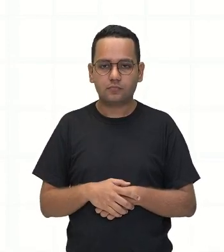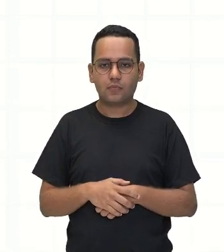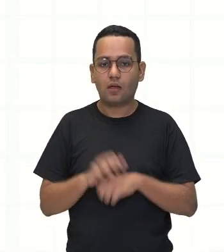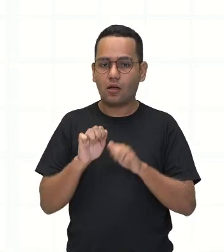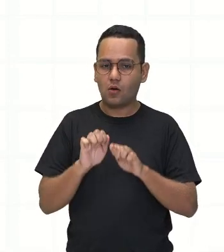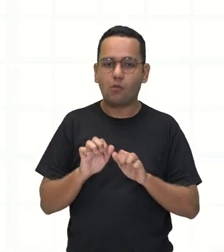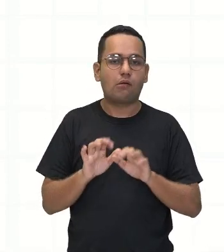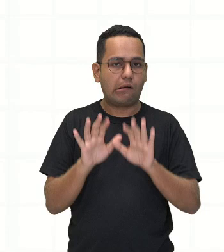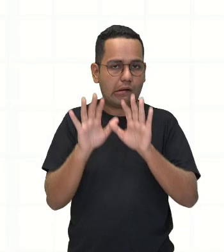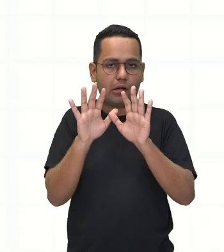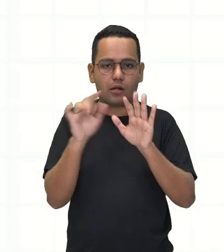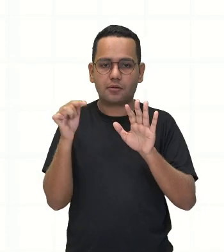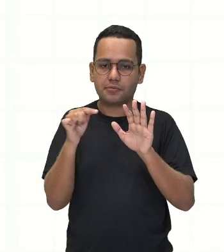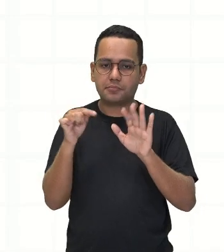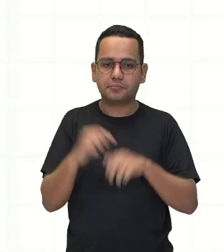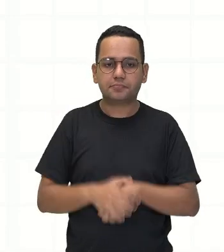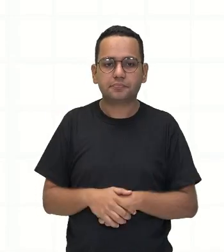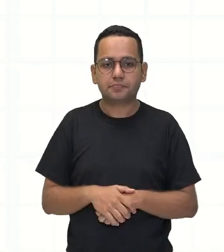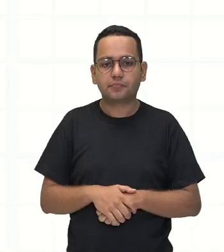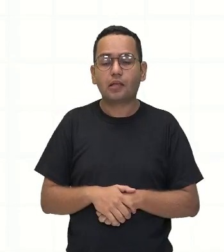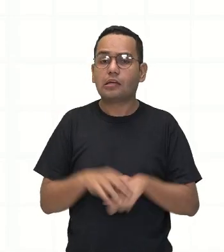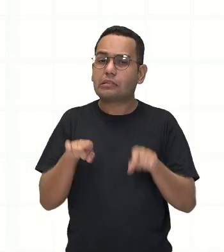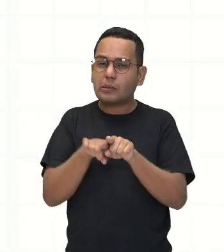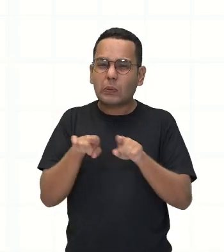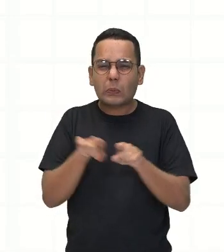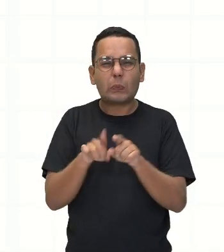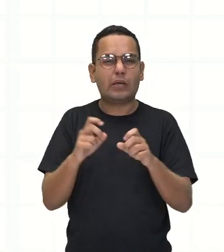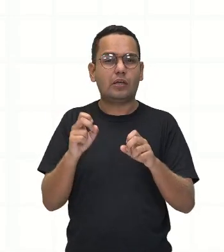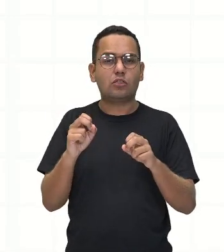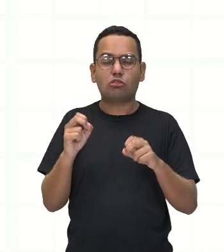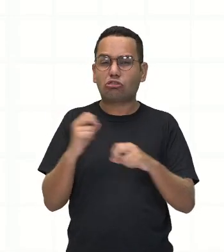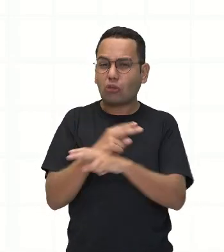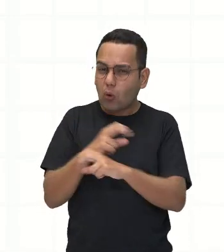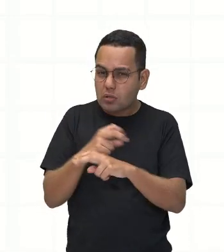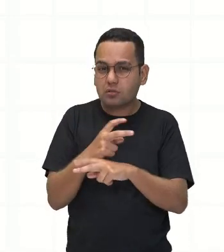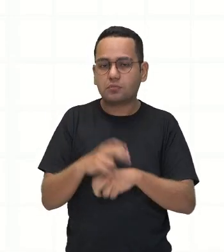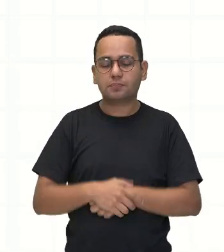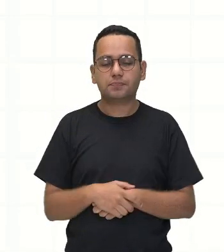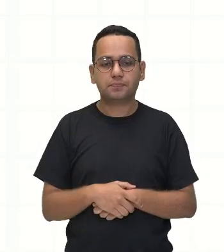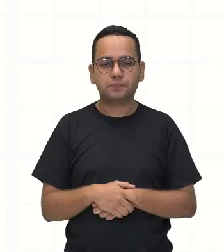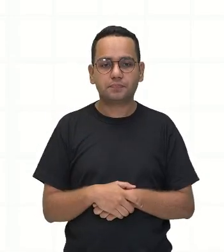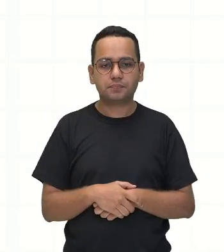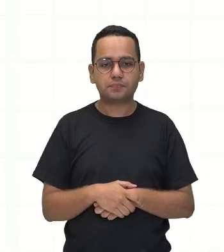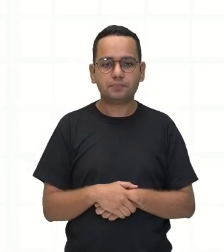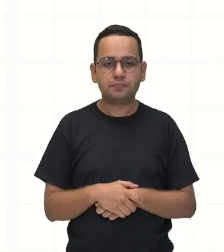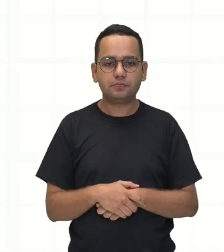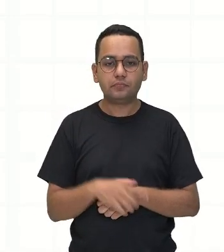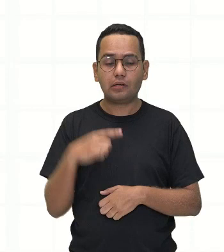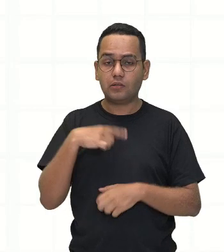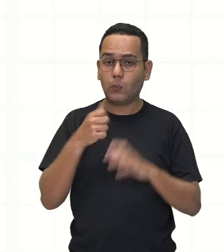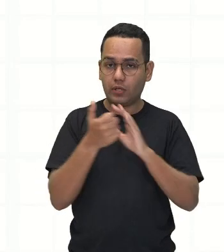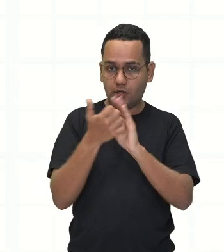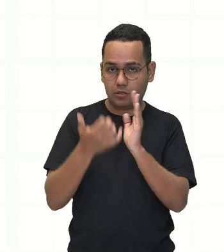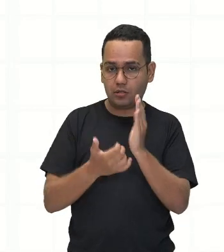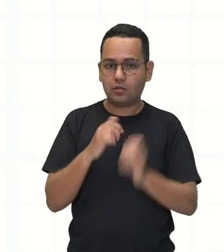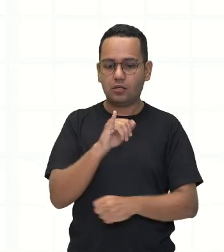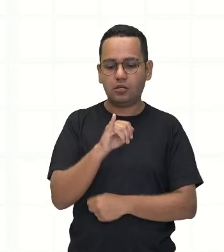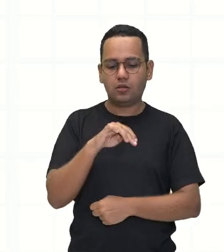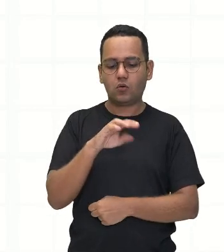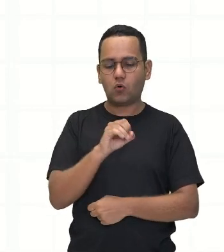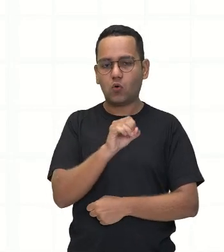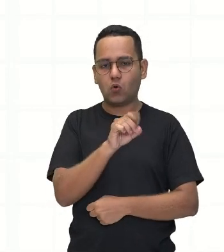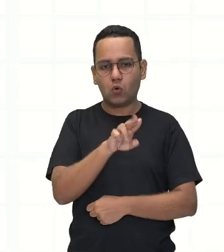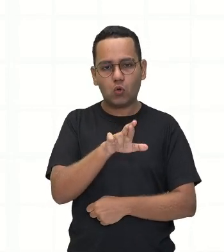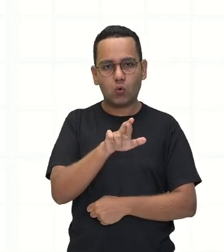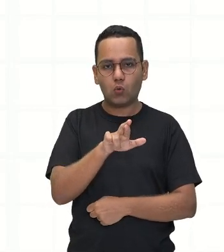incolor, inodoro e tóxico. Então, olha só, nós temos aqui características deles, Não